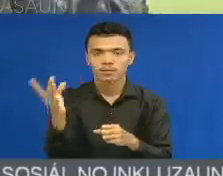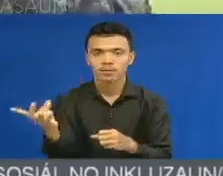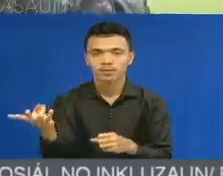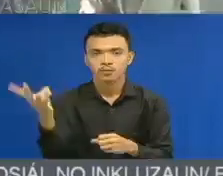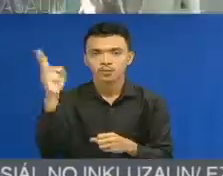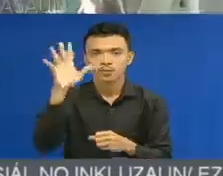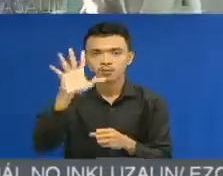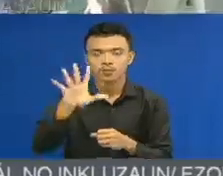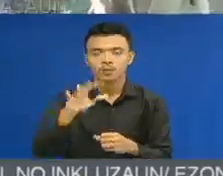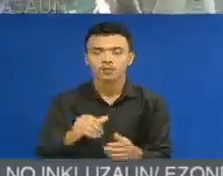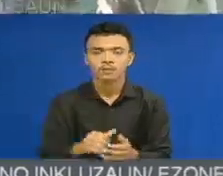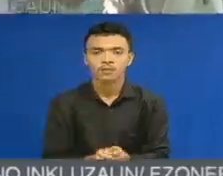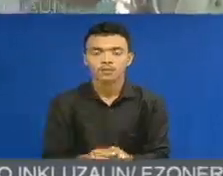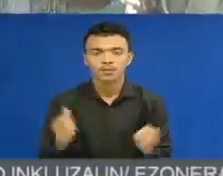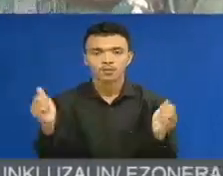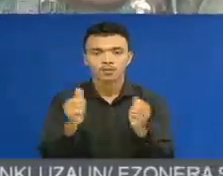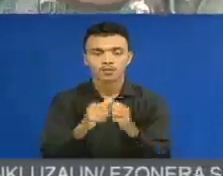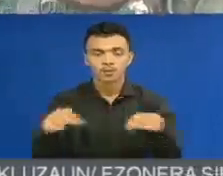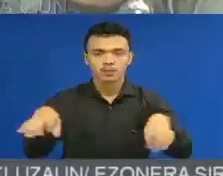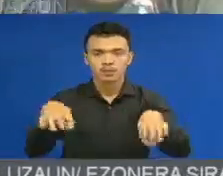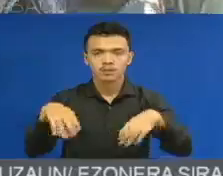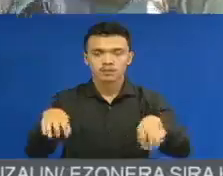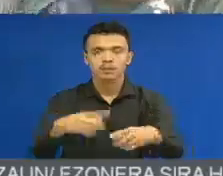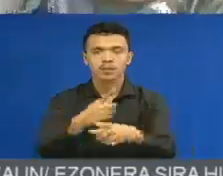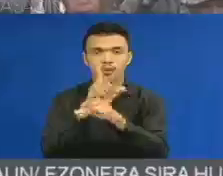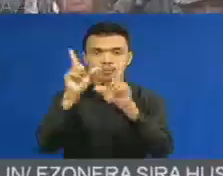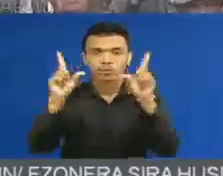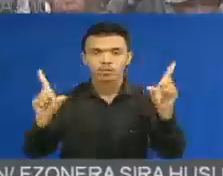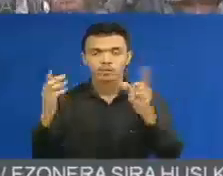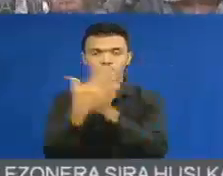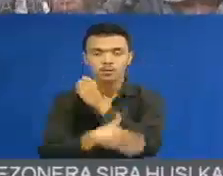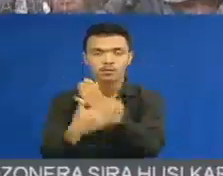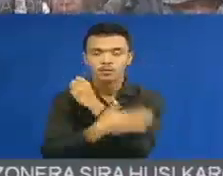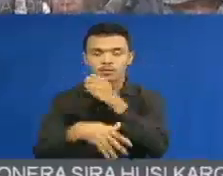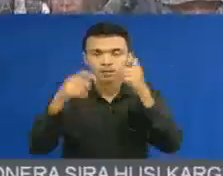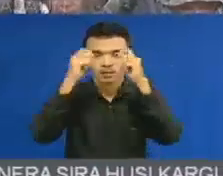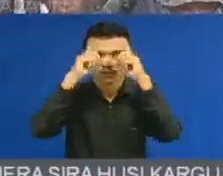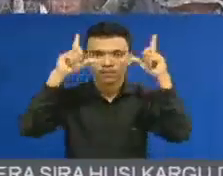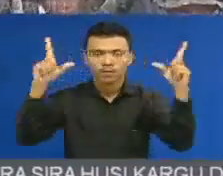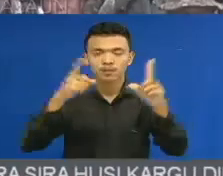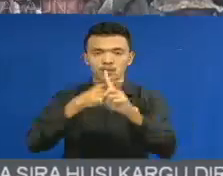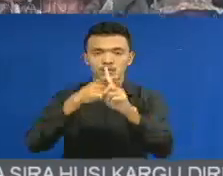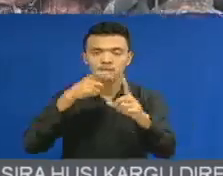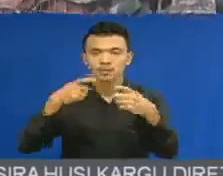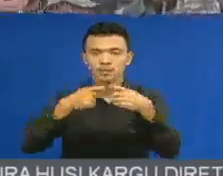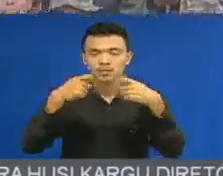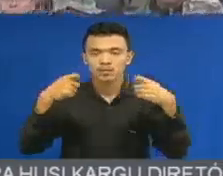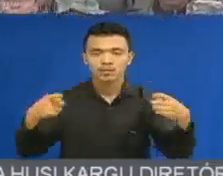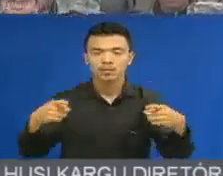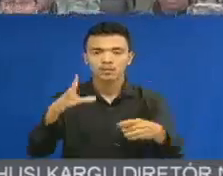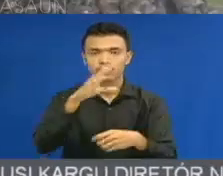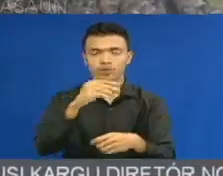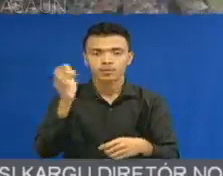resin lima. Nebe, honinia missão atu liberta pátria Timor Leste, hosi colonialismo no